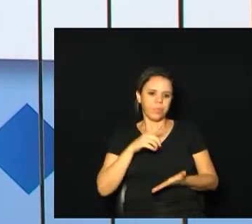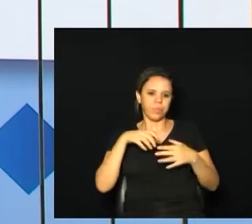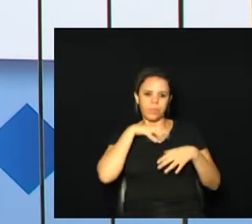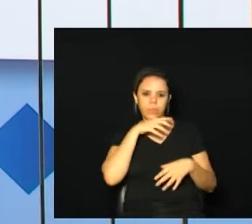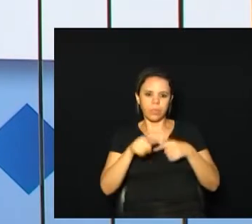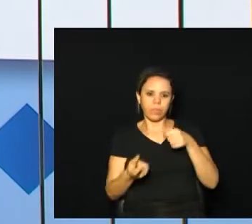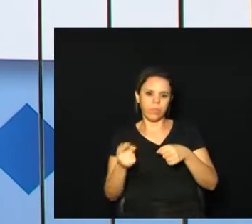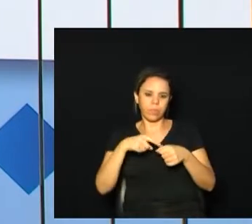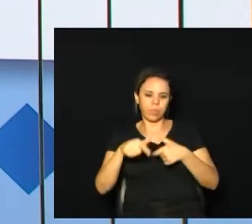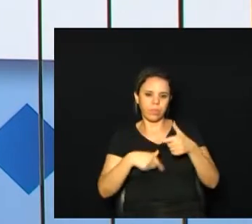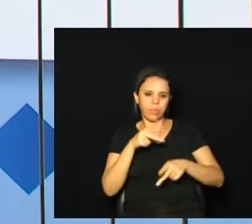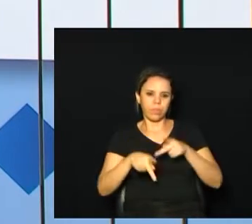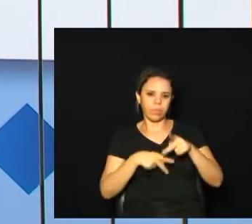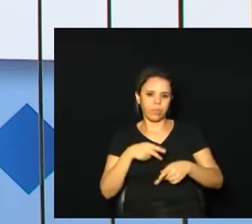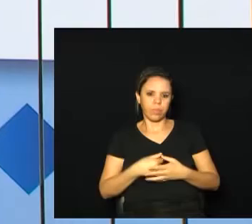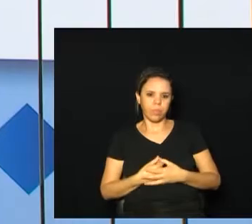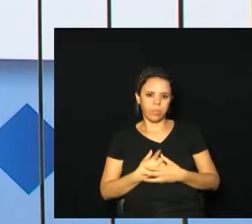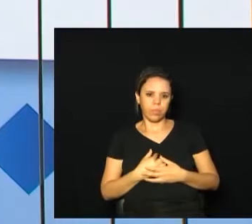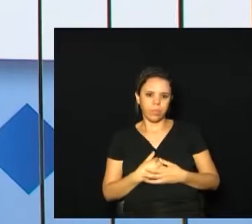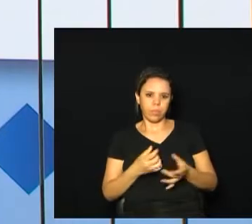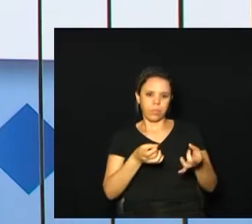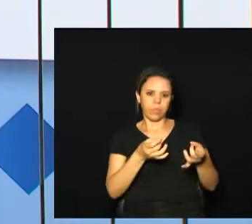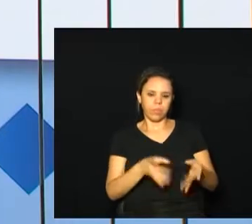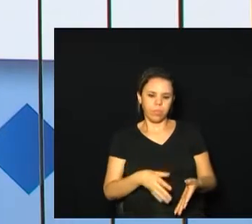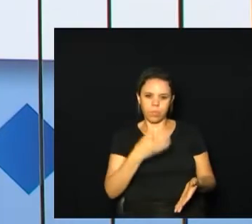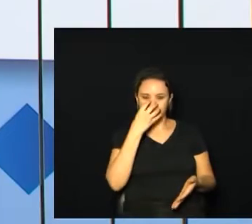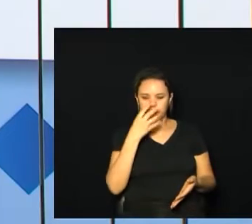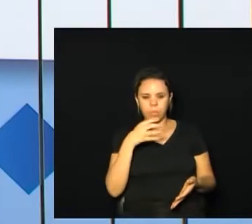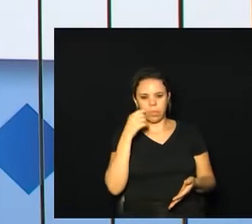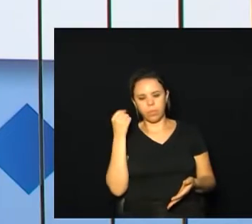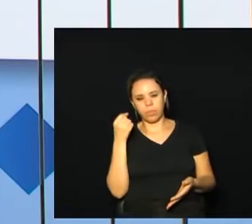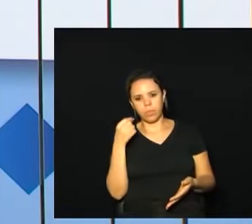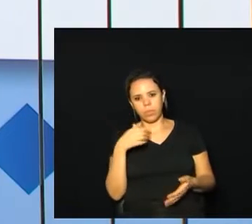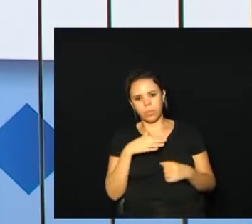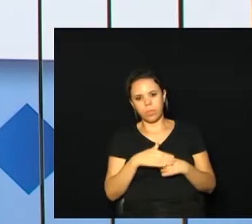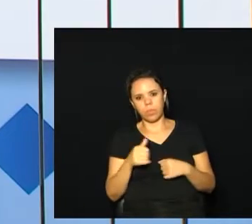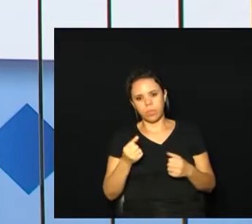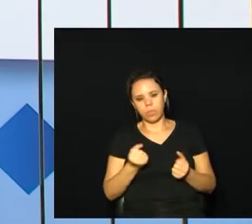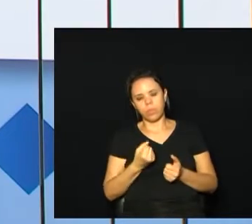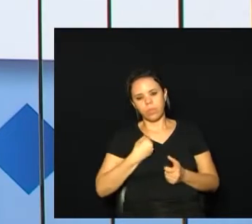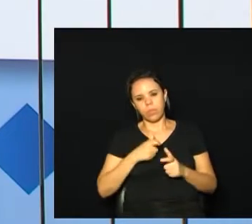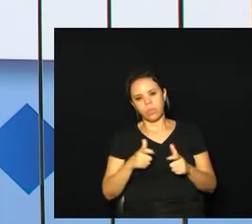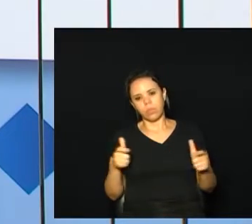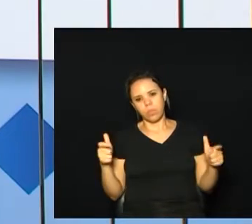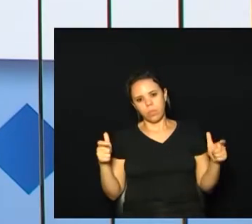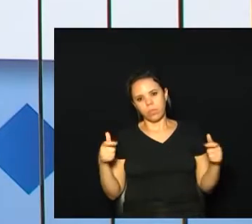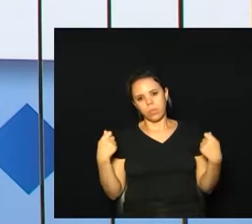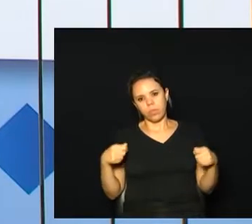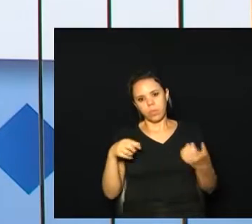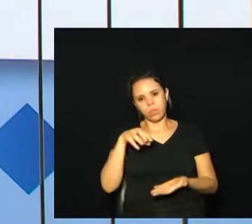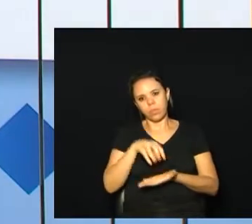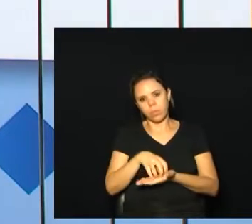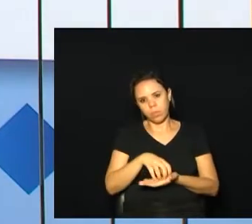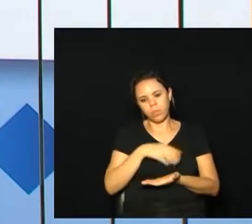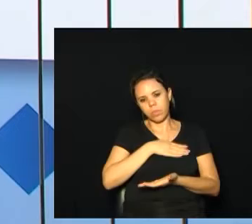ao trabalho, muita gente acabou abandonando os bichinhos e a gente tem um grande número de animais que estão lá no Departamento